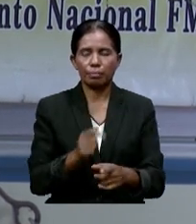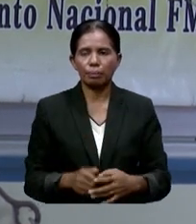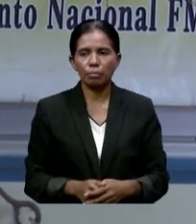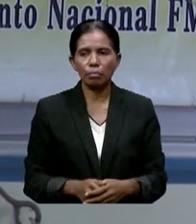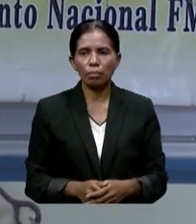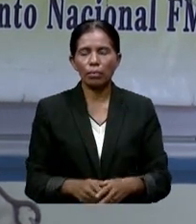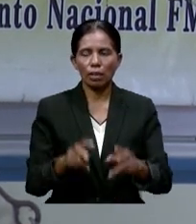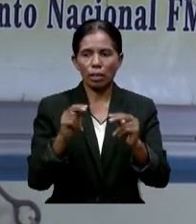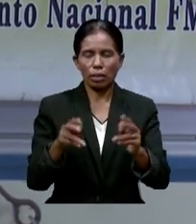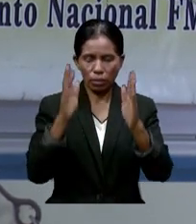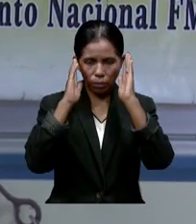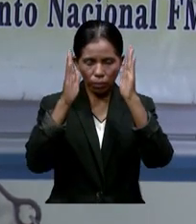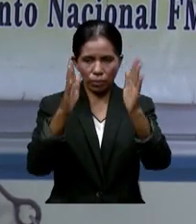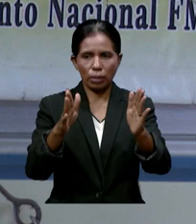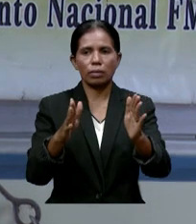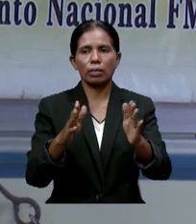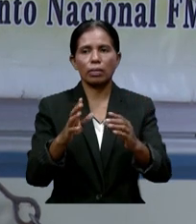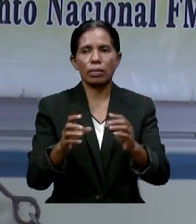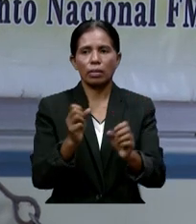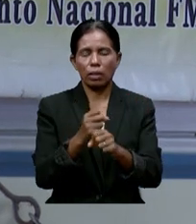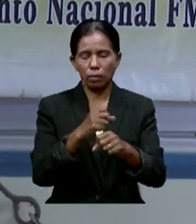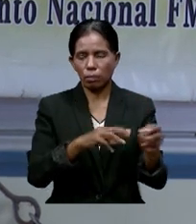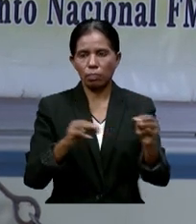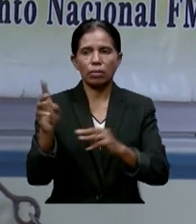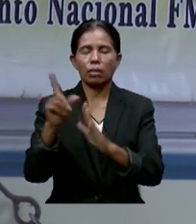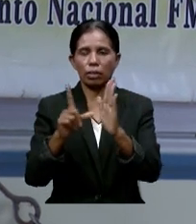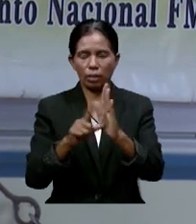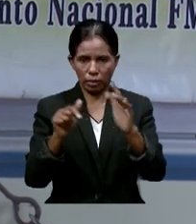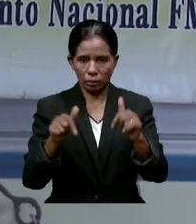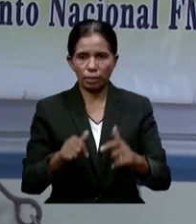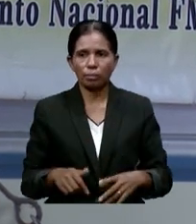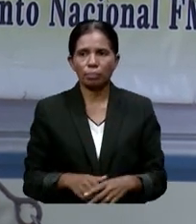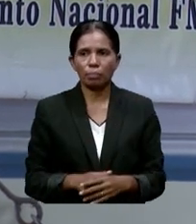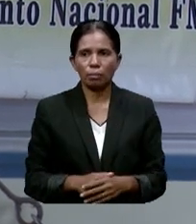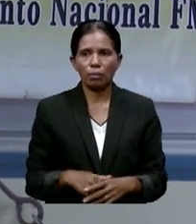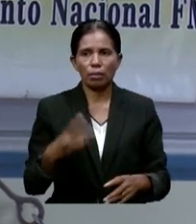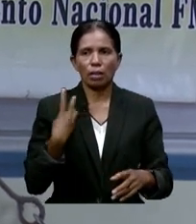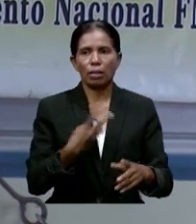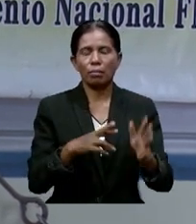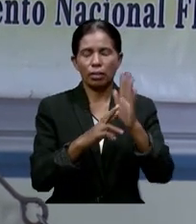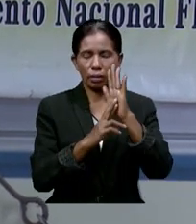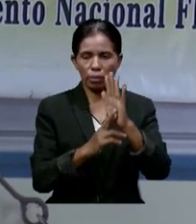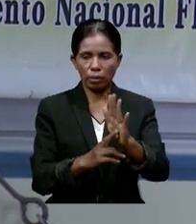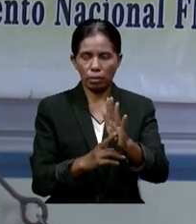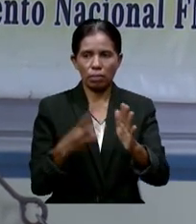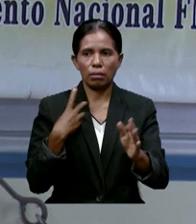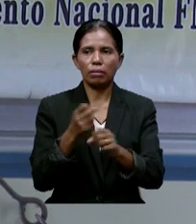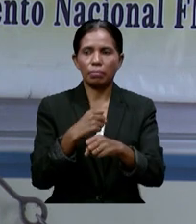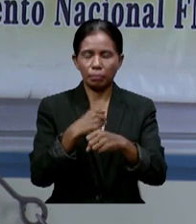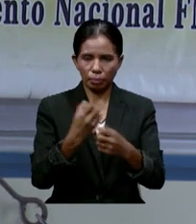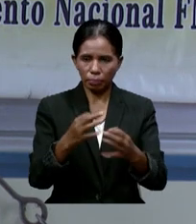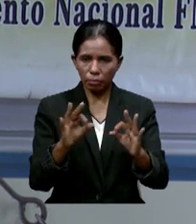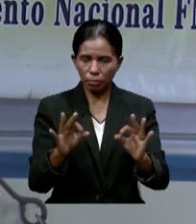a tem que ser tau atenção do Parlamento Nacional a tua altera lei nem a que ia a minha relatoria sira ne para ser anos por luz da tua temática